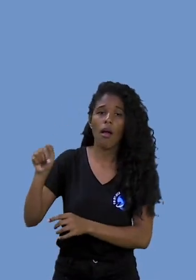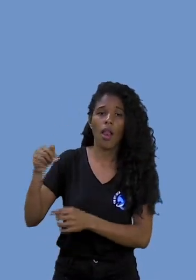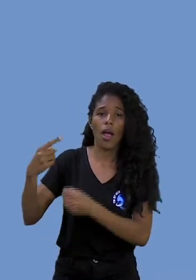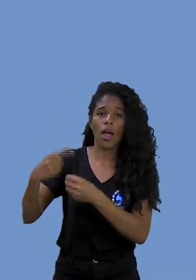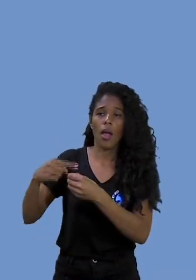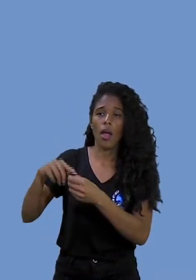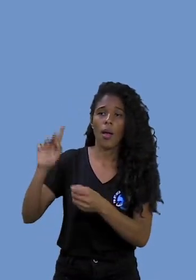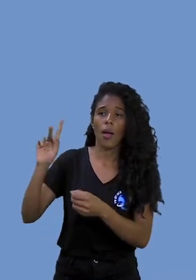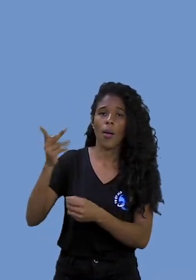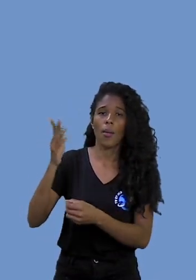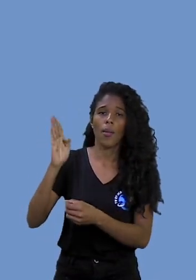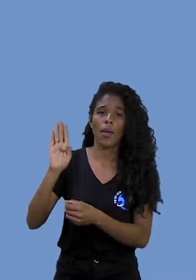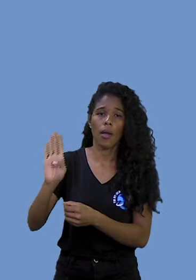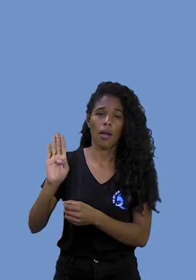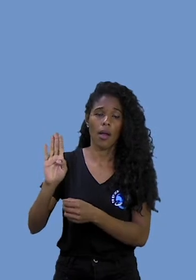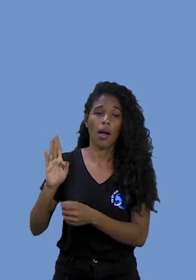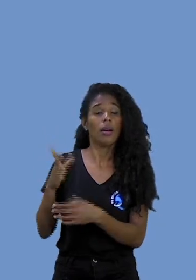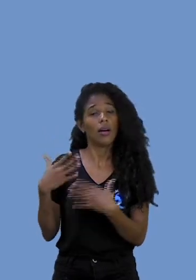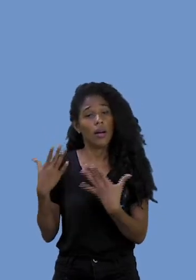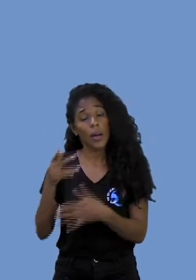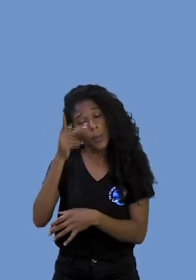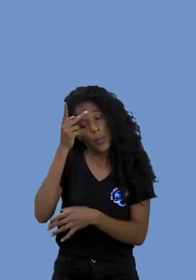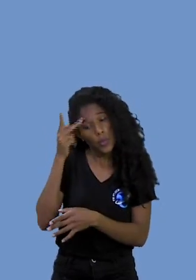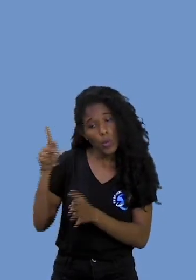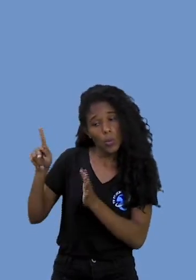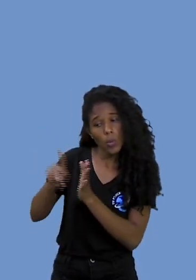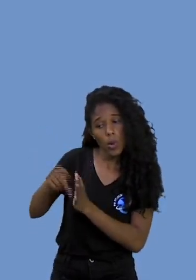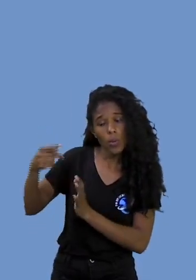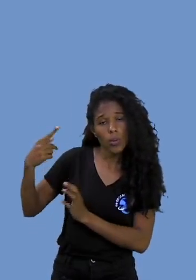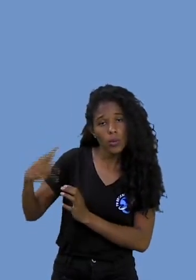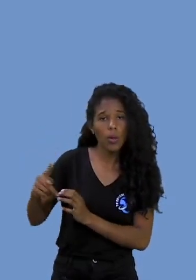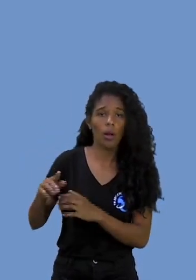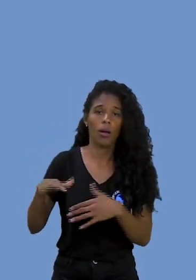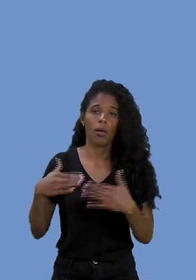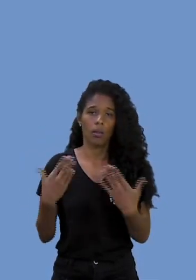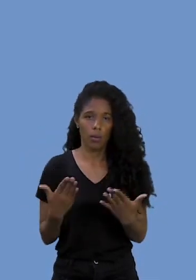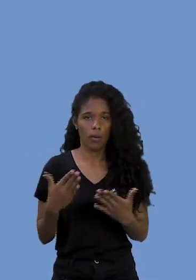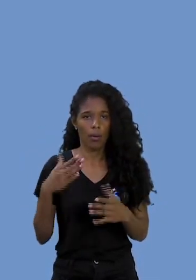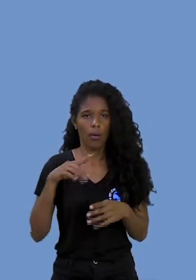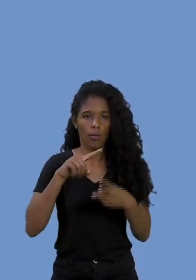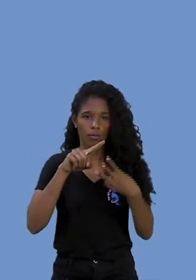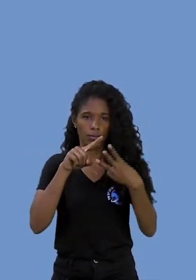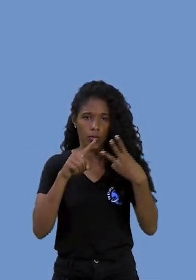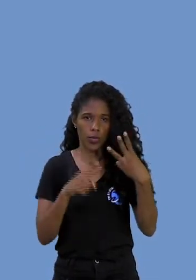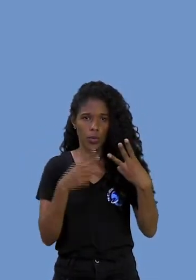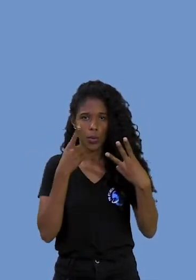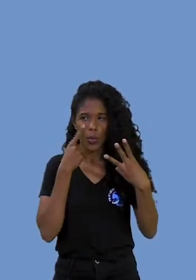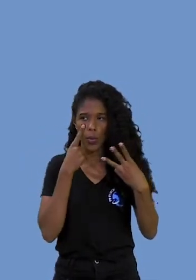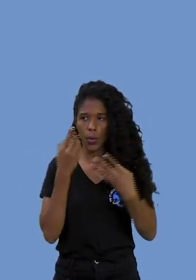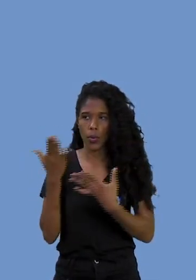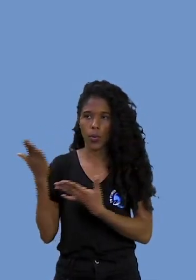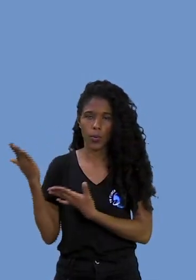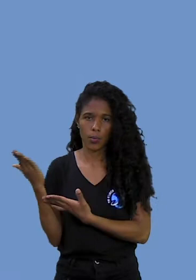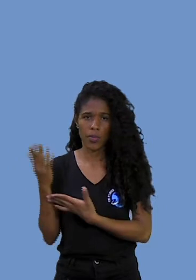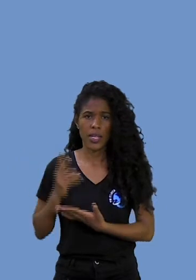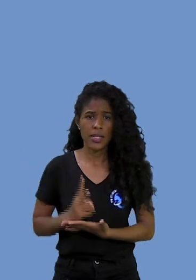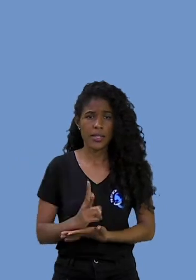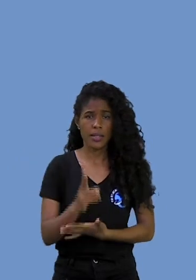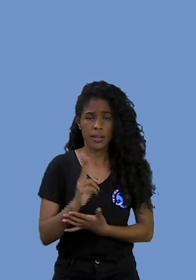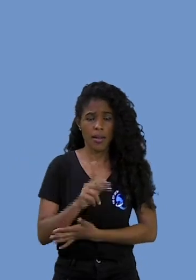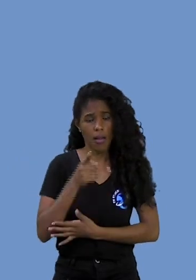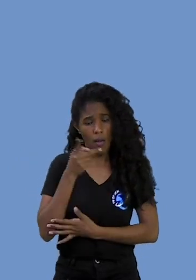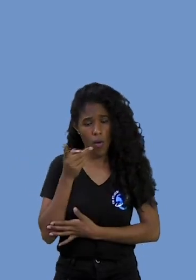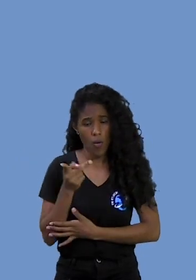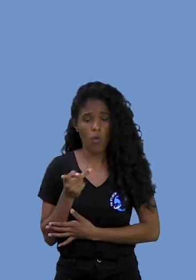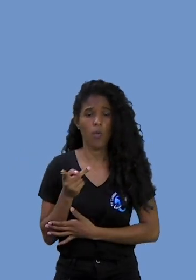falo sul mineiro, eu estou falando de alguém que é do sul de Minas. E assim por diante. Então, toda vez que eu falar de topônimos,